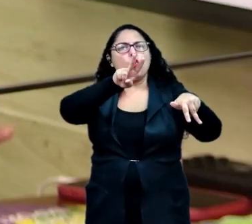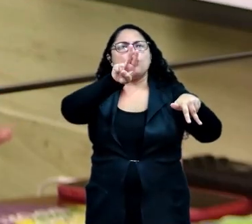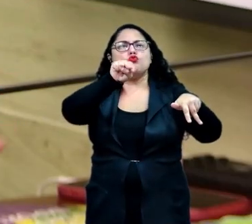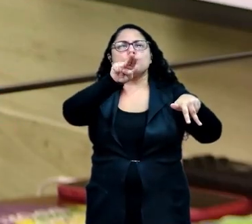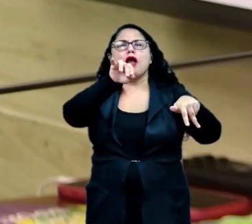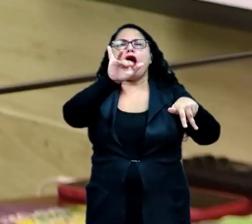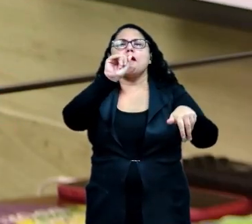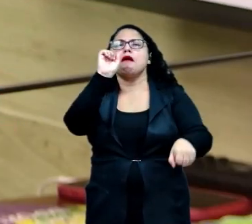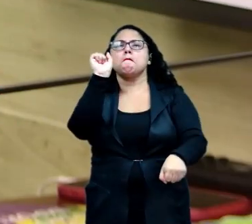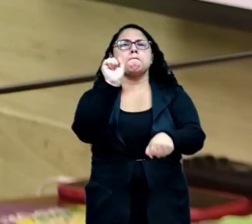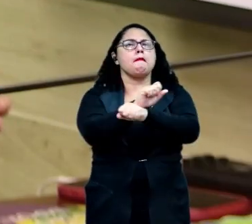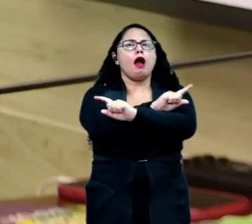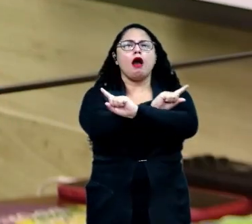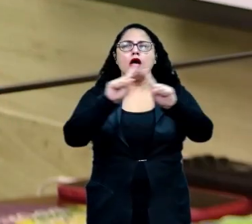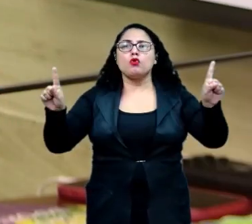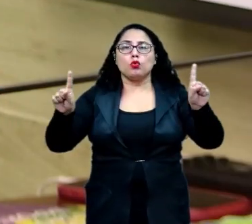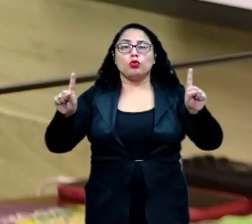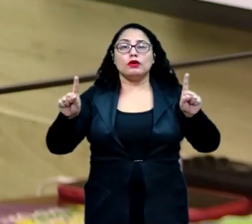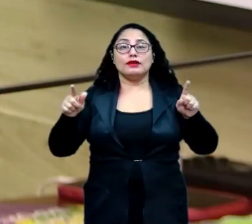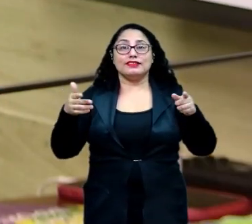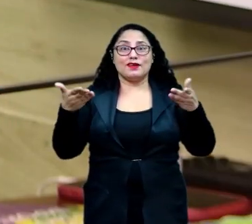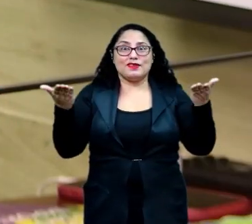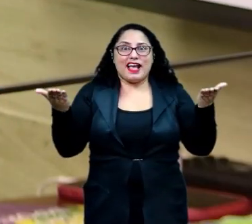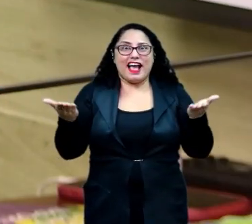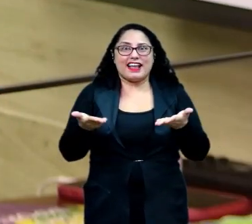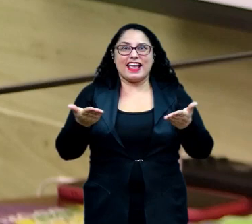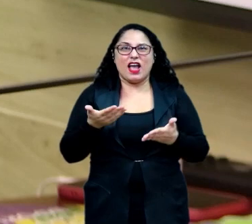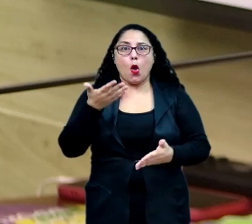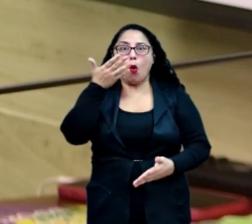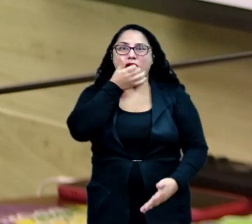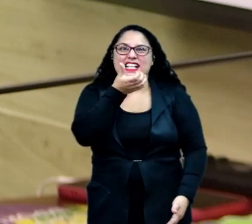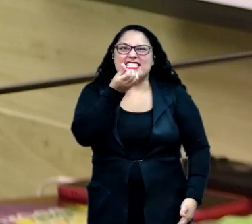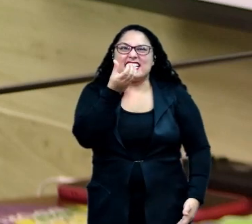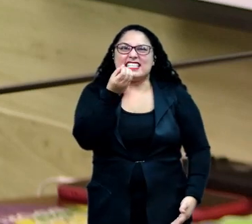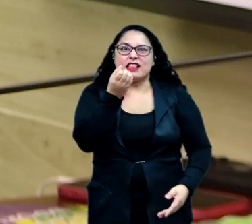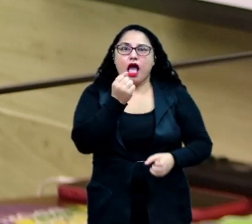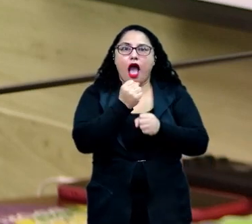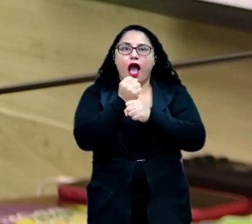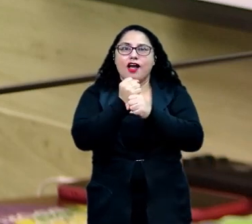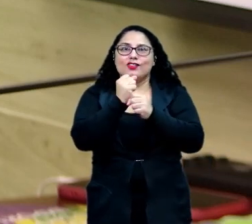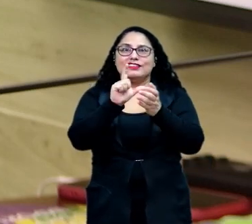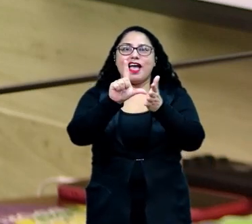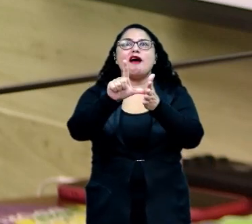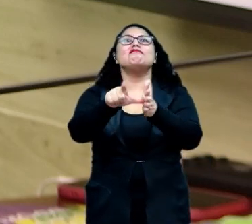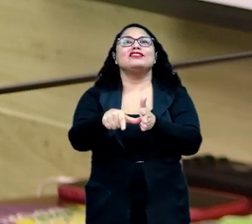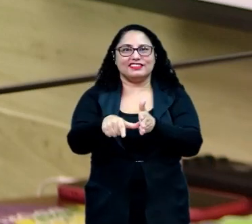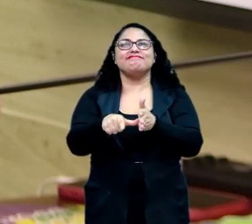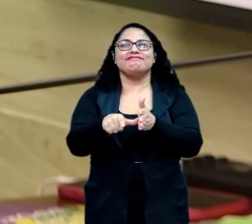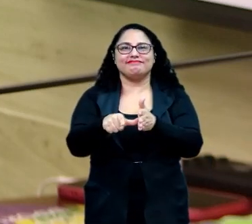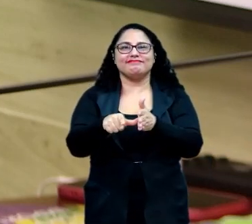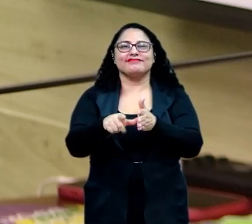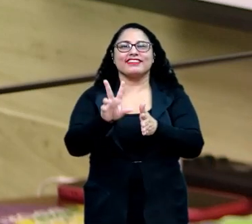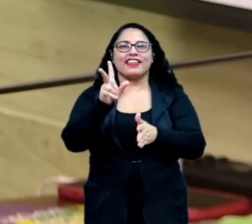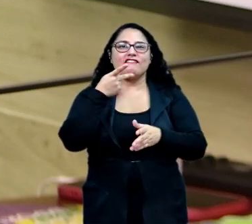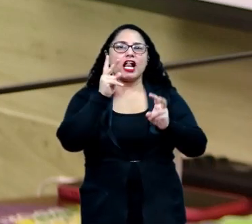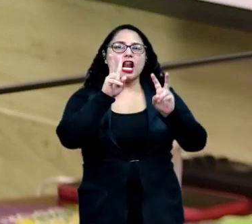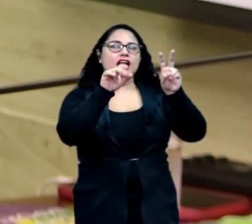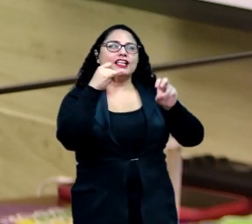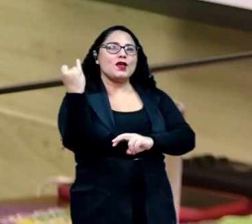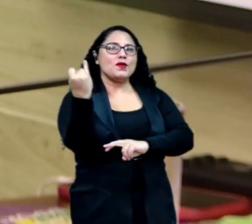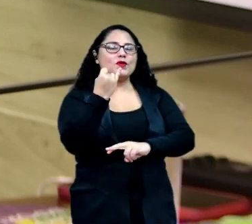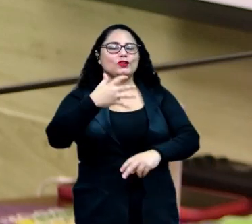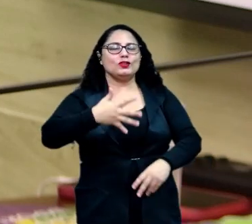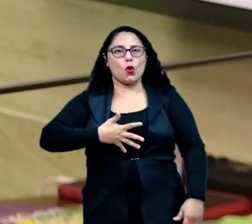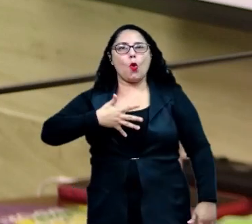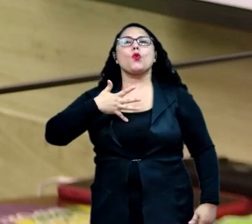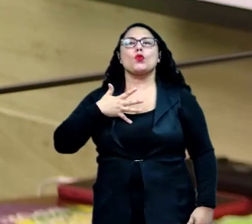nós paramos. Estamos aqui quase 60 anos depois, ainda falando da importância do